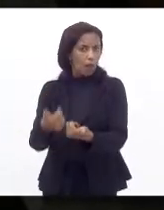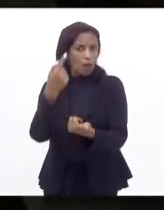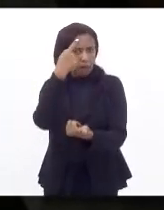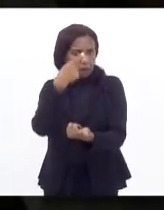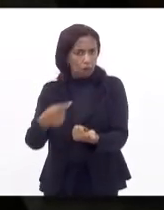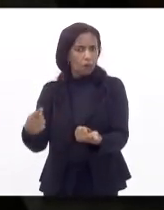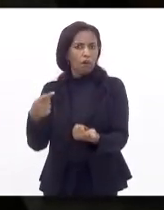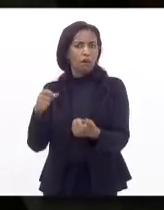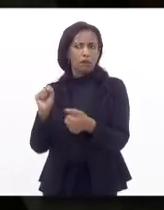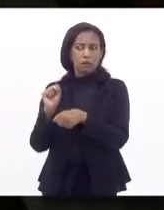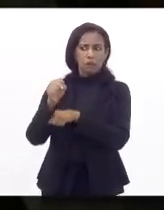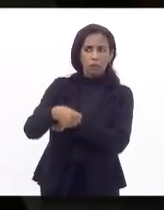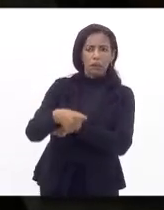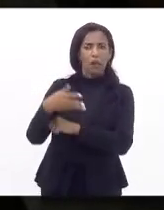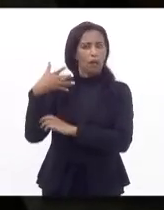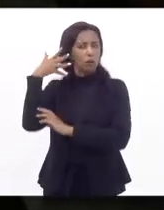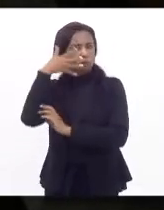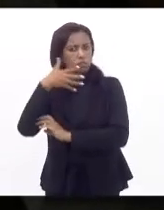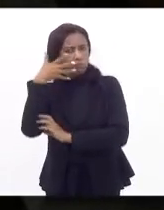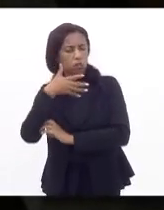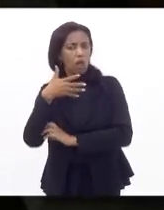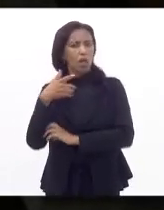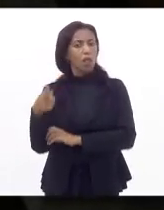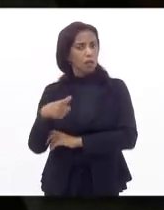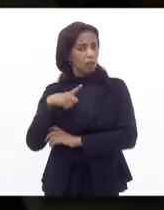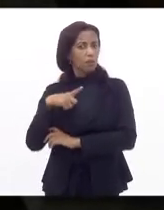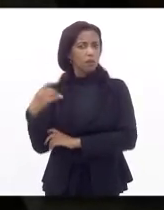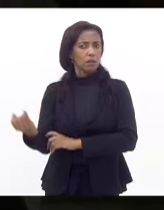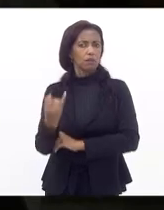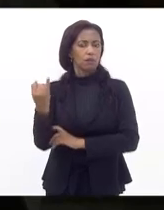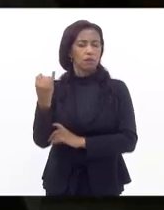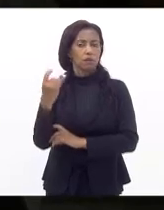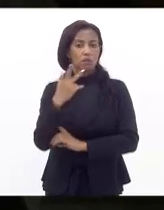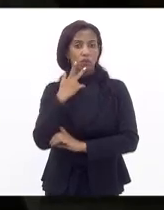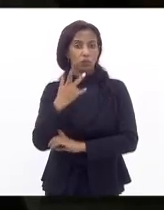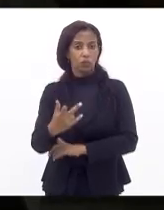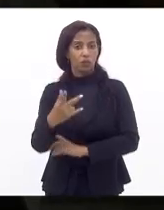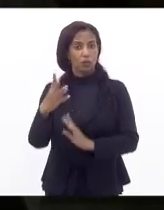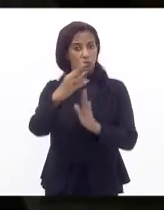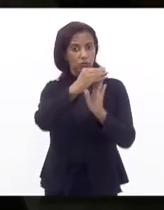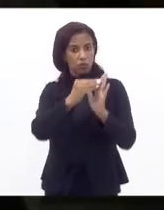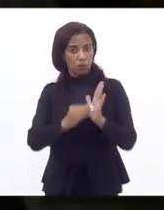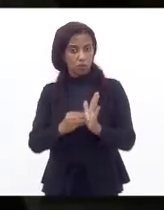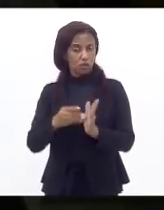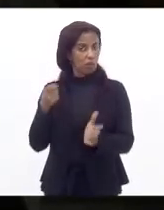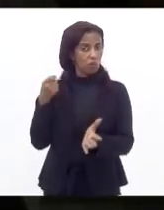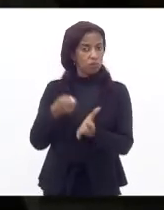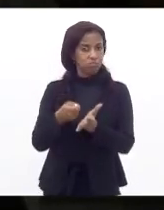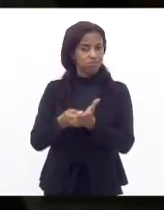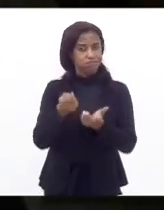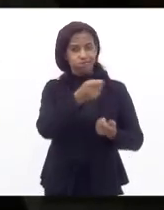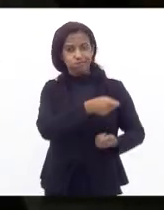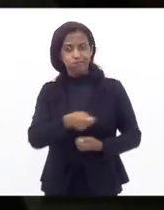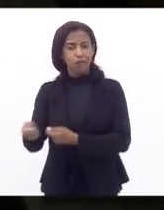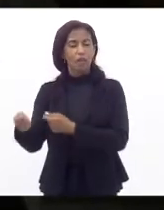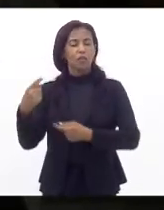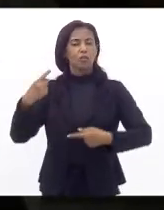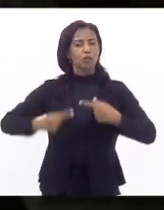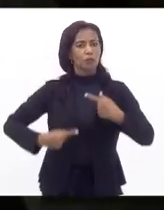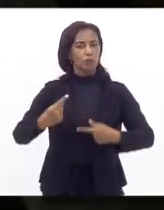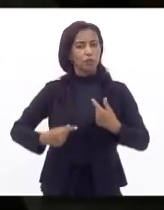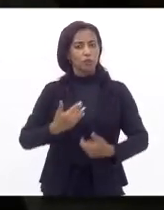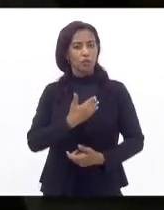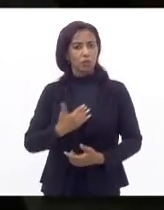semanas, os seminários, as jornadas pontuais também têm relevância, mas eu estou falando de uma agenda permanente, de uma política pública e